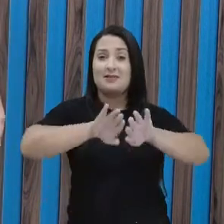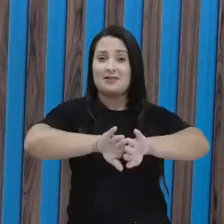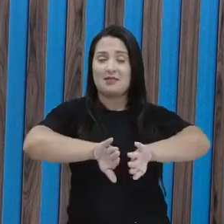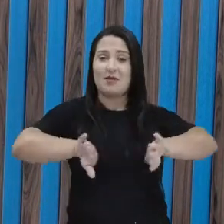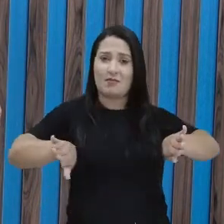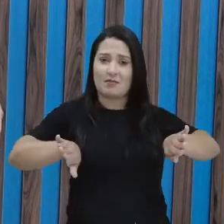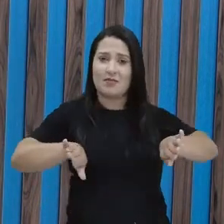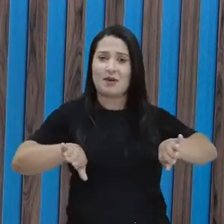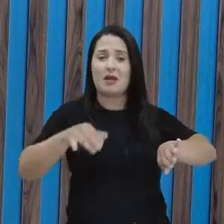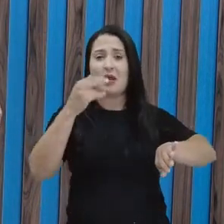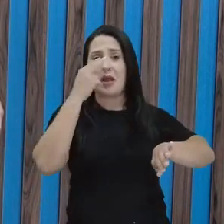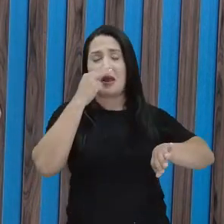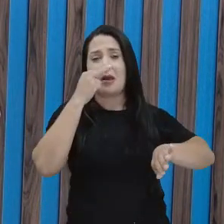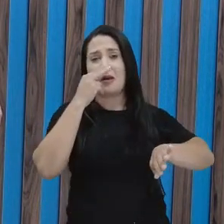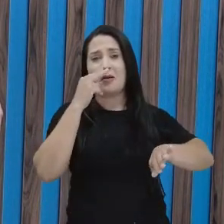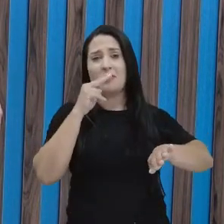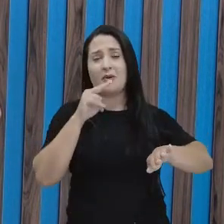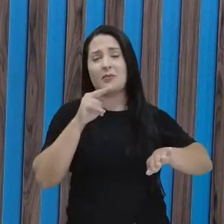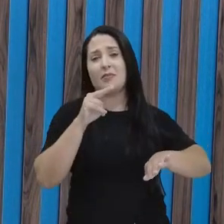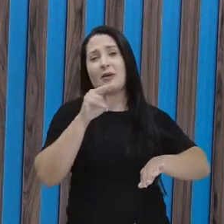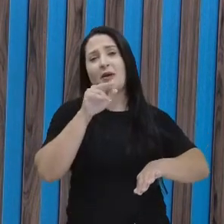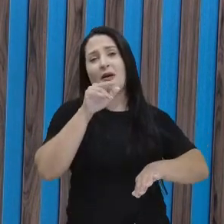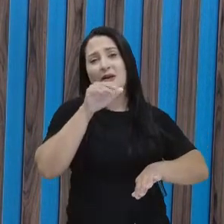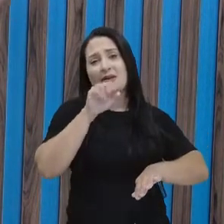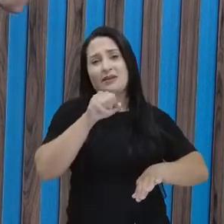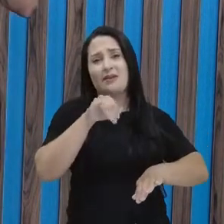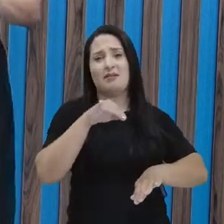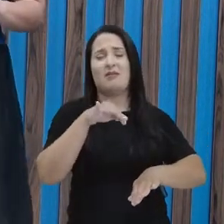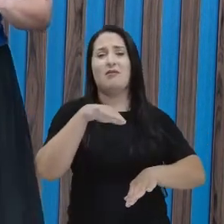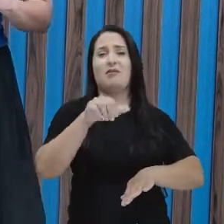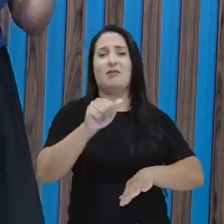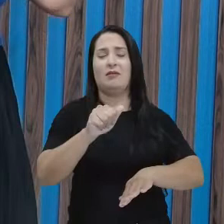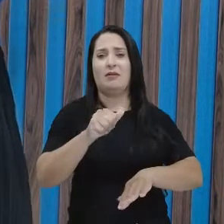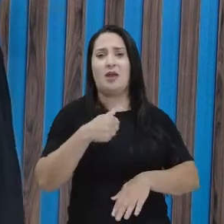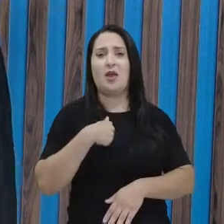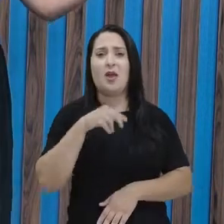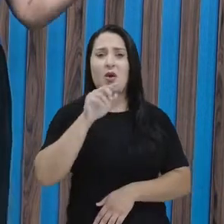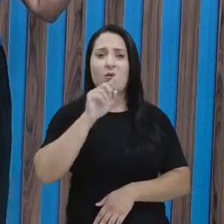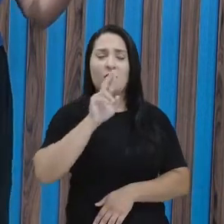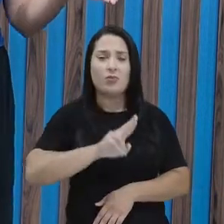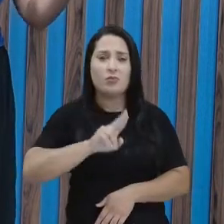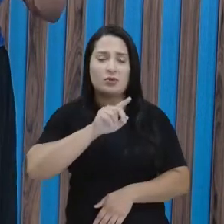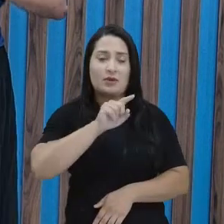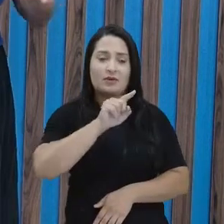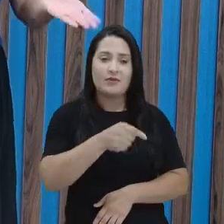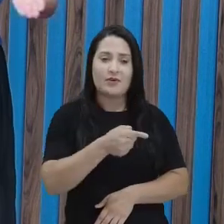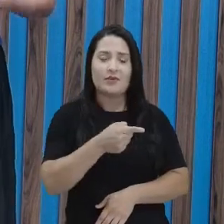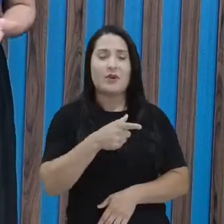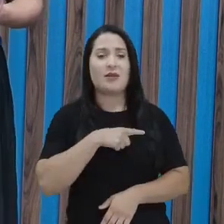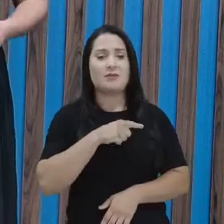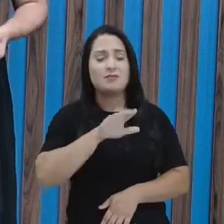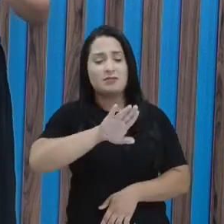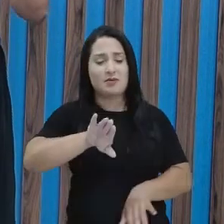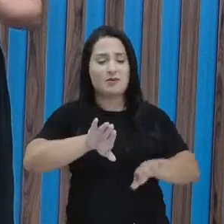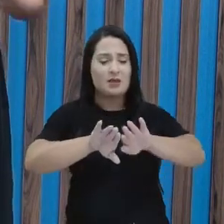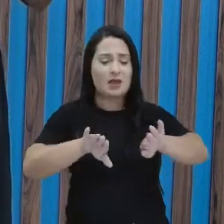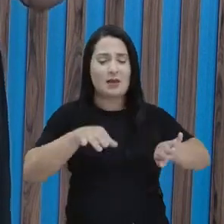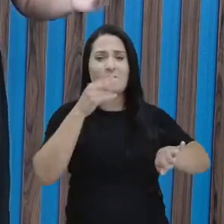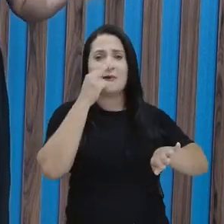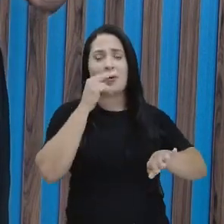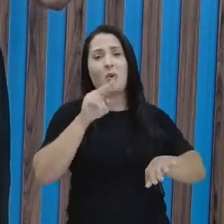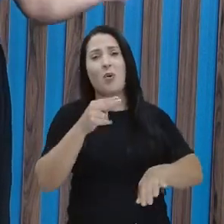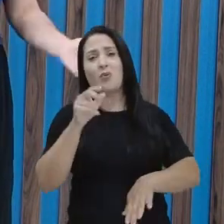com a mesma função sintática. Então, ó, eu uso a vírgula quando eu vou separar elementos que têm a mesma função, ou que